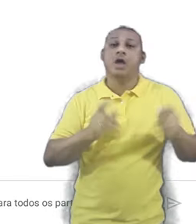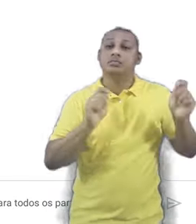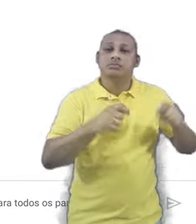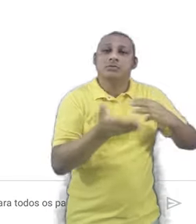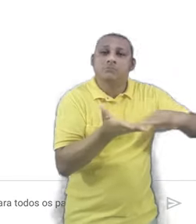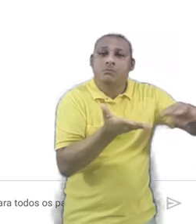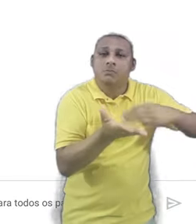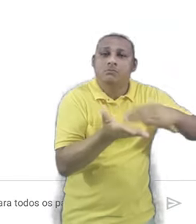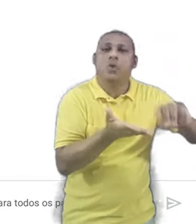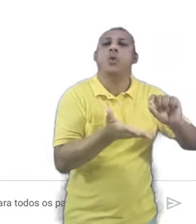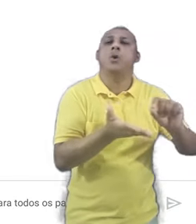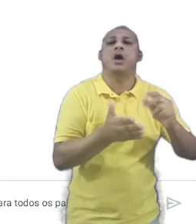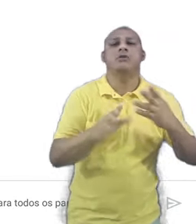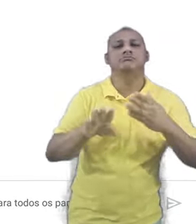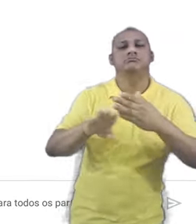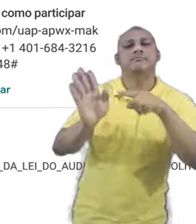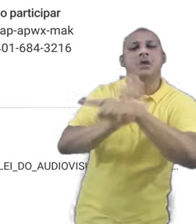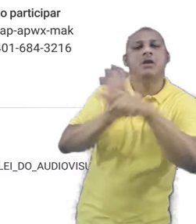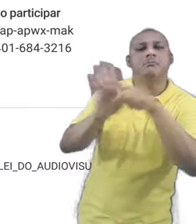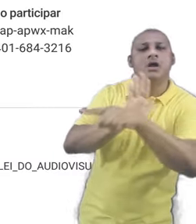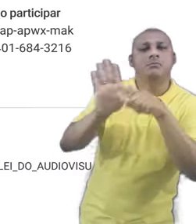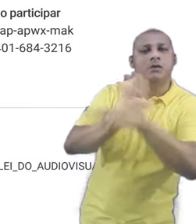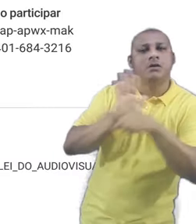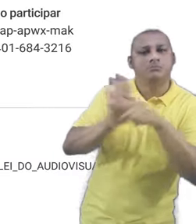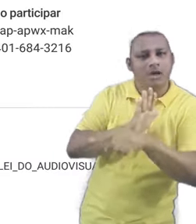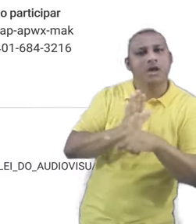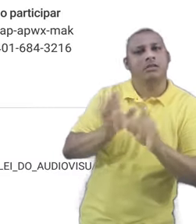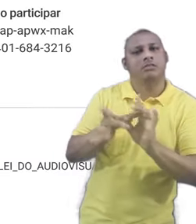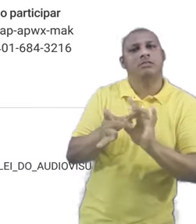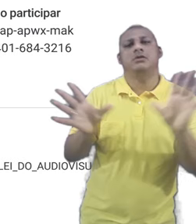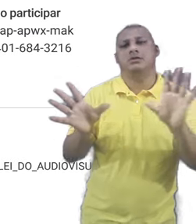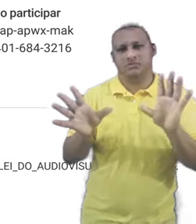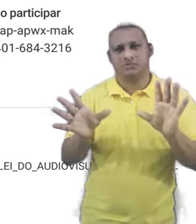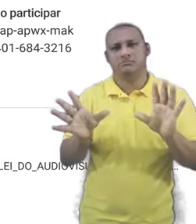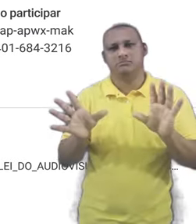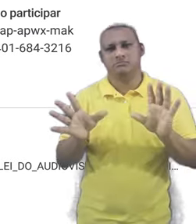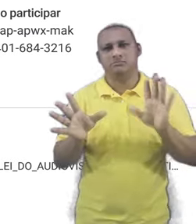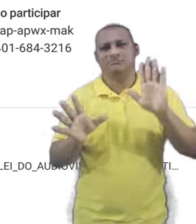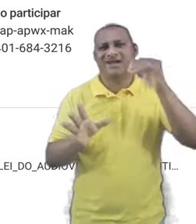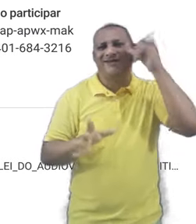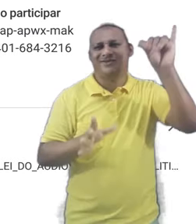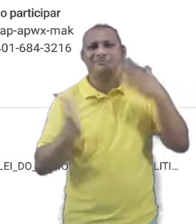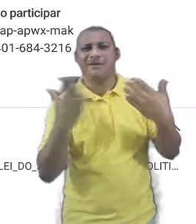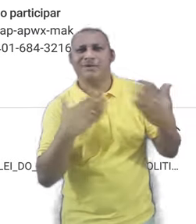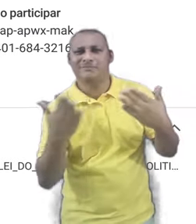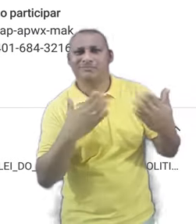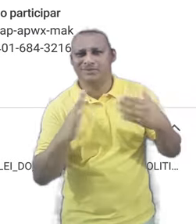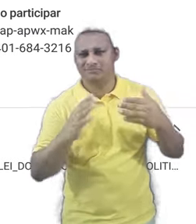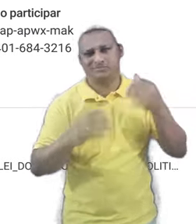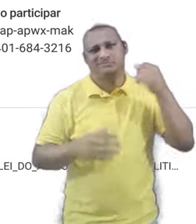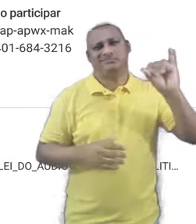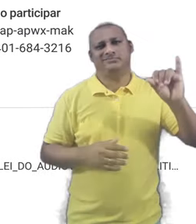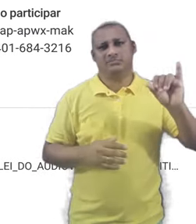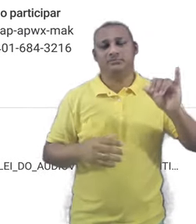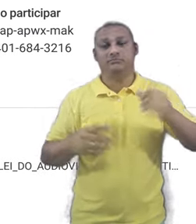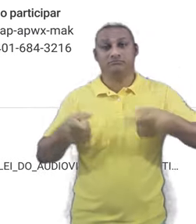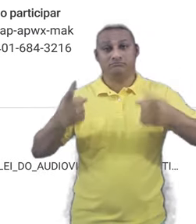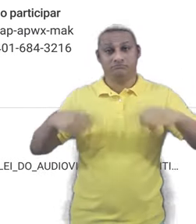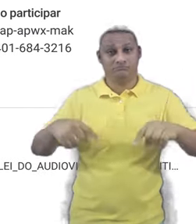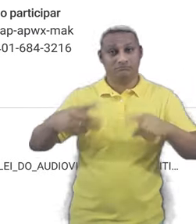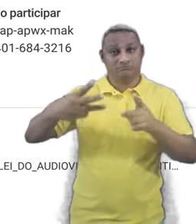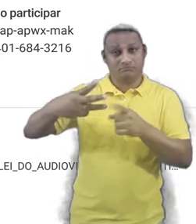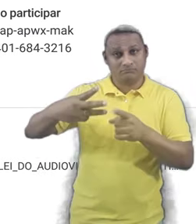e na terceira opção do menu inferior temos as informações da nossa reunião e podemos